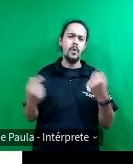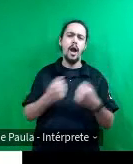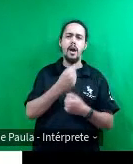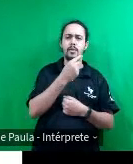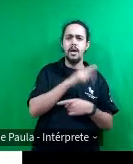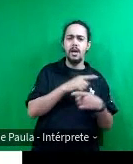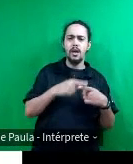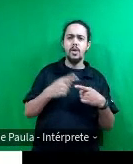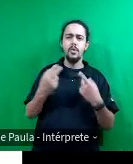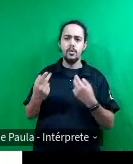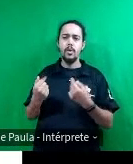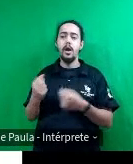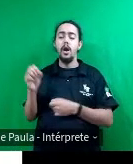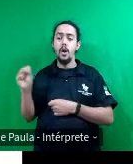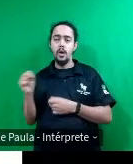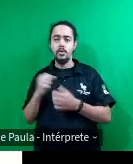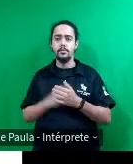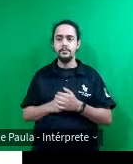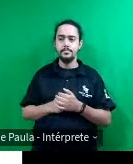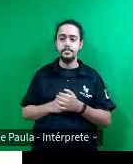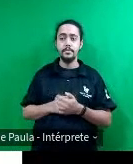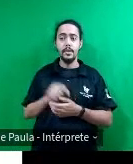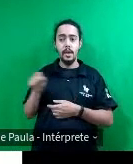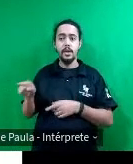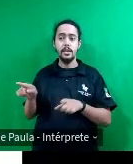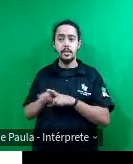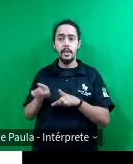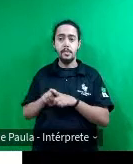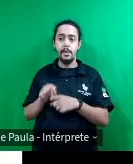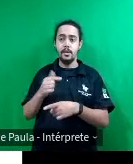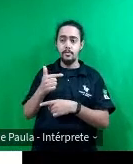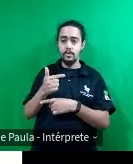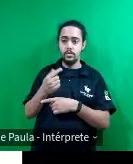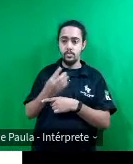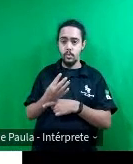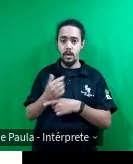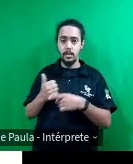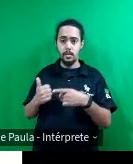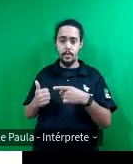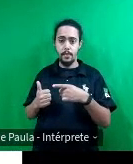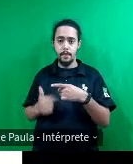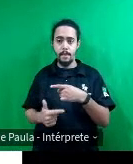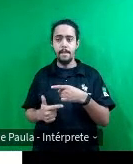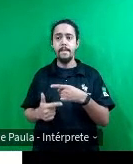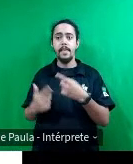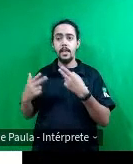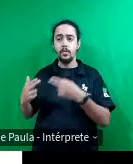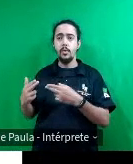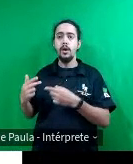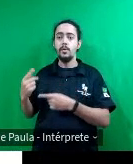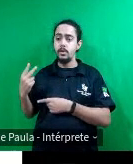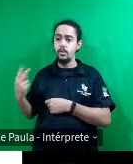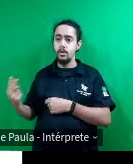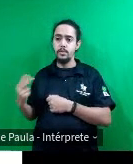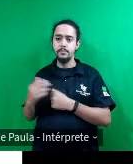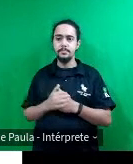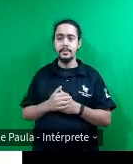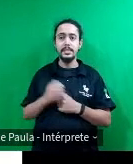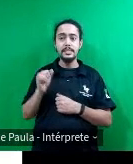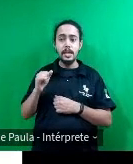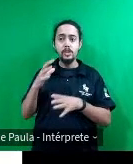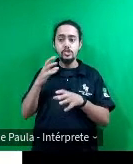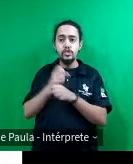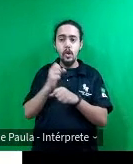4 dá 8. E aqui eu vou ter 24 por 12 igual a 2. Nesse ramo novo aqui, ele